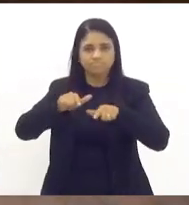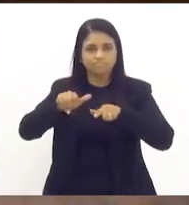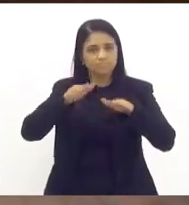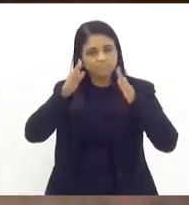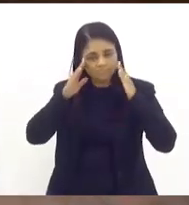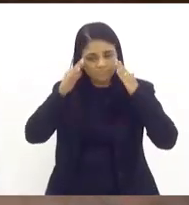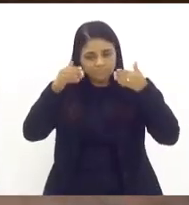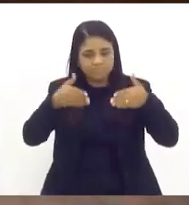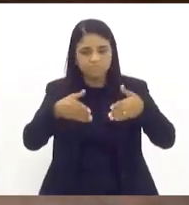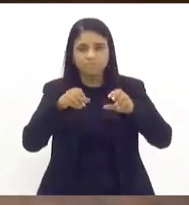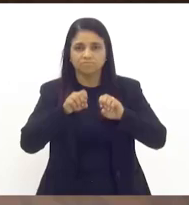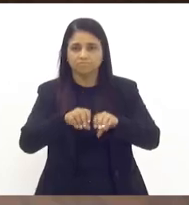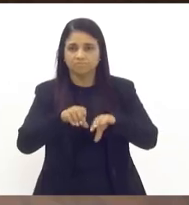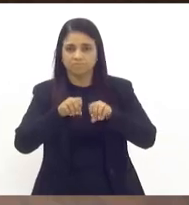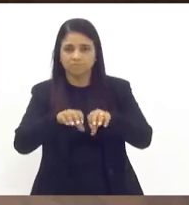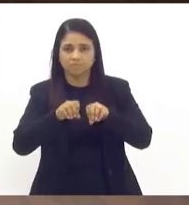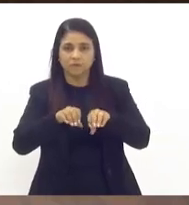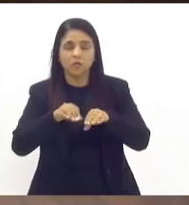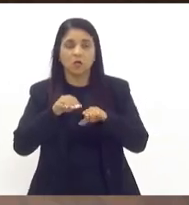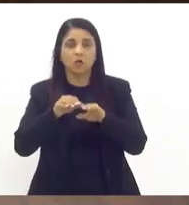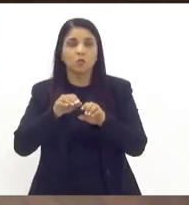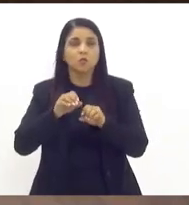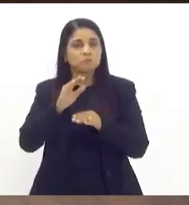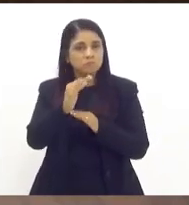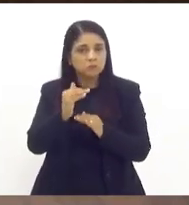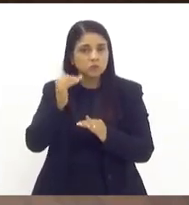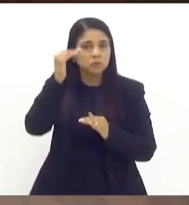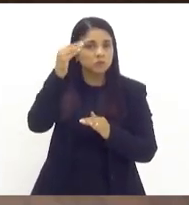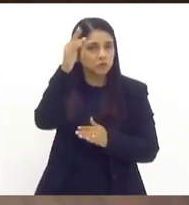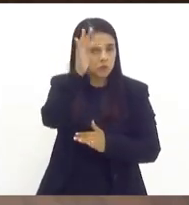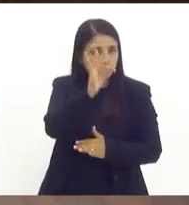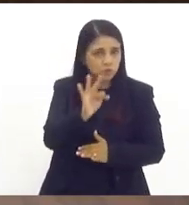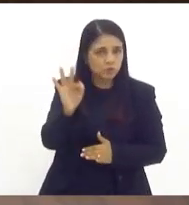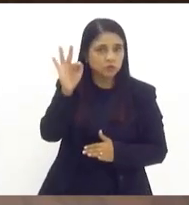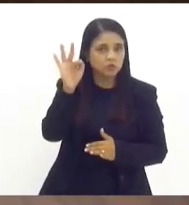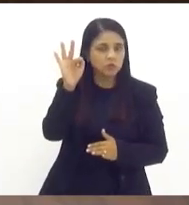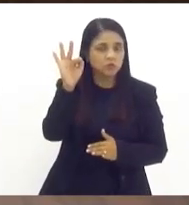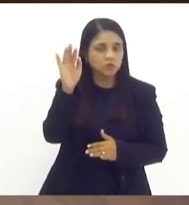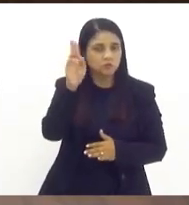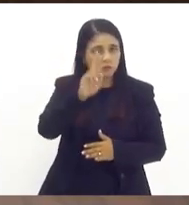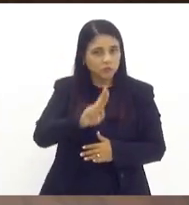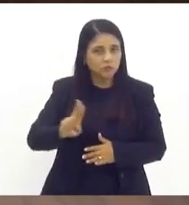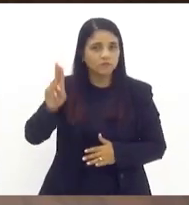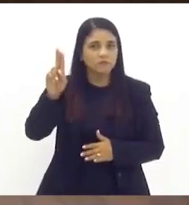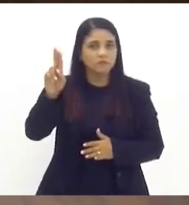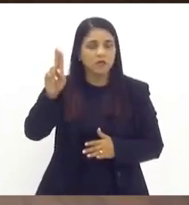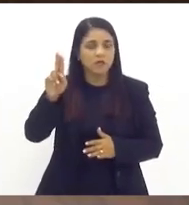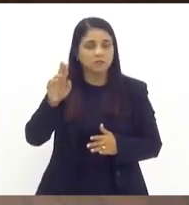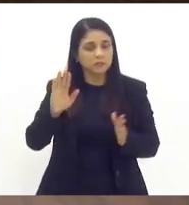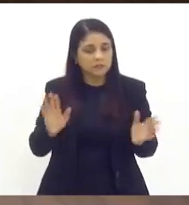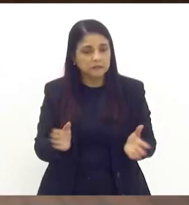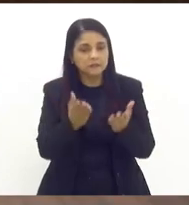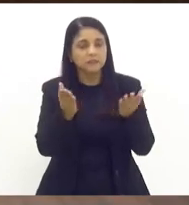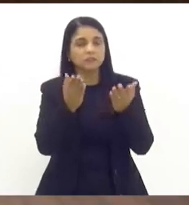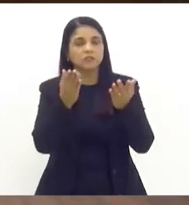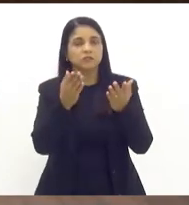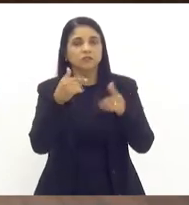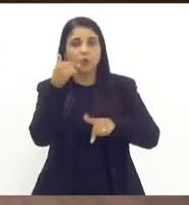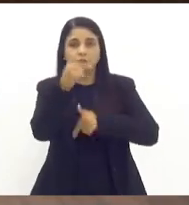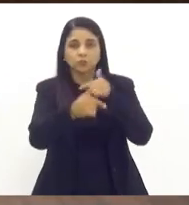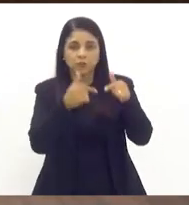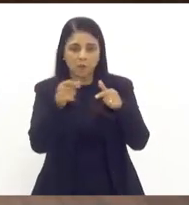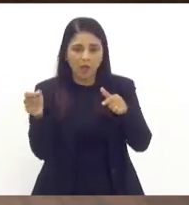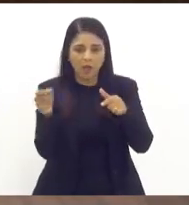de educação e o ensino superior e que incentiva a prestação de serviço né como